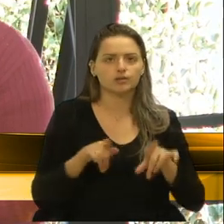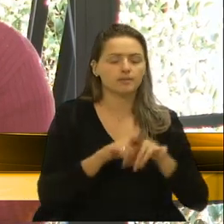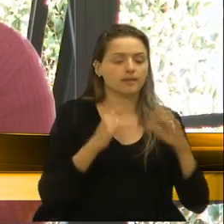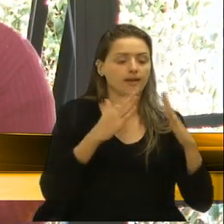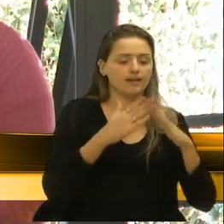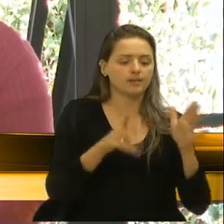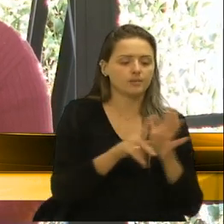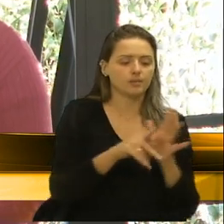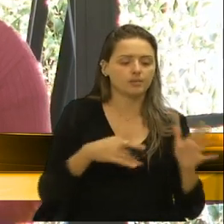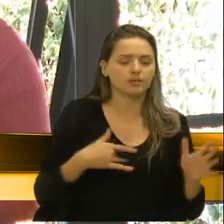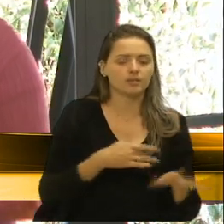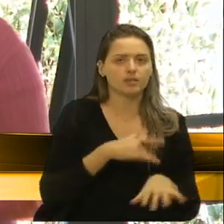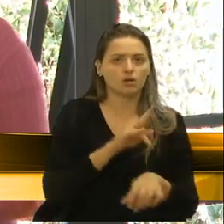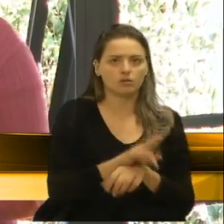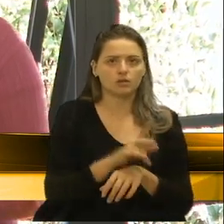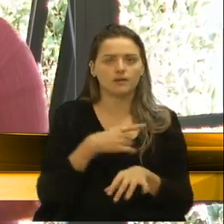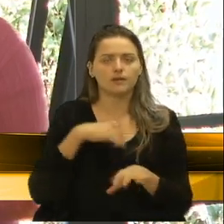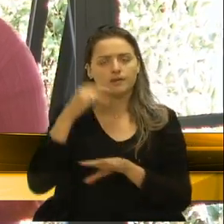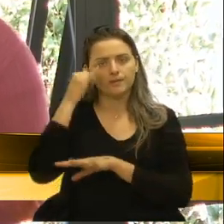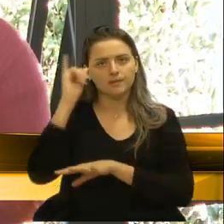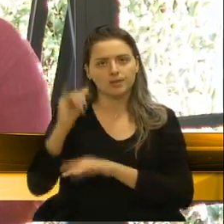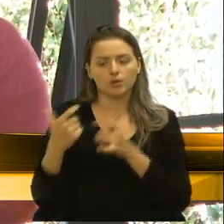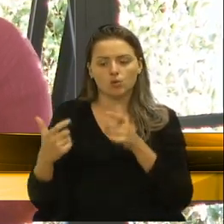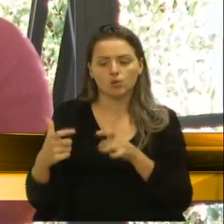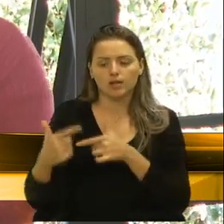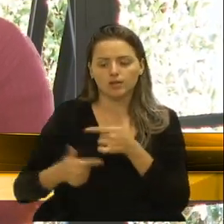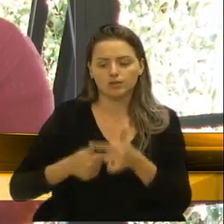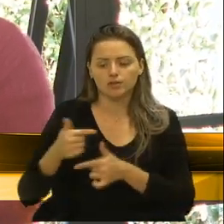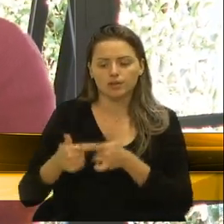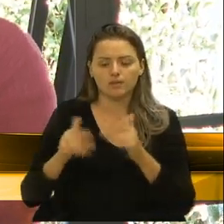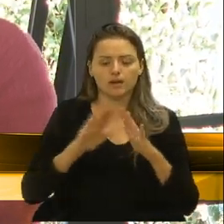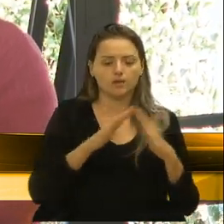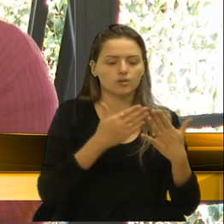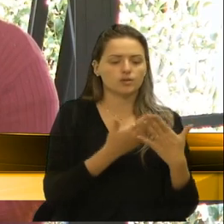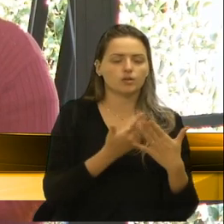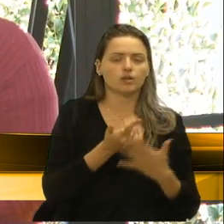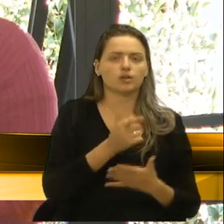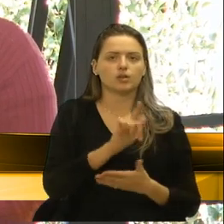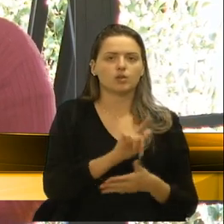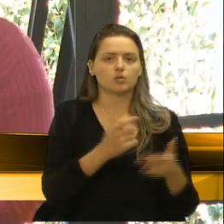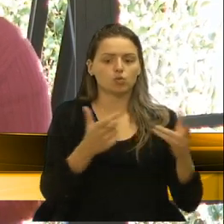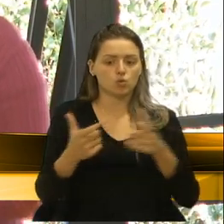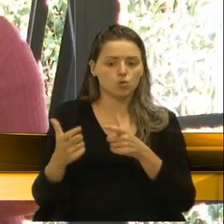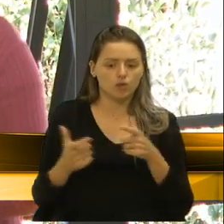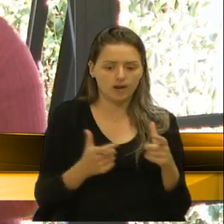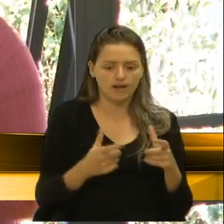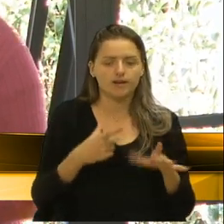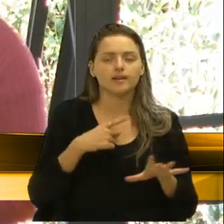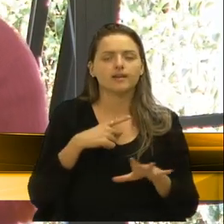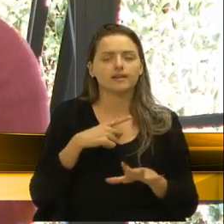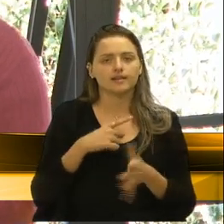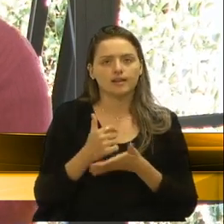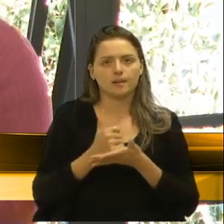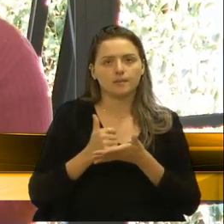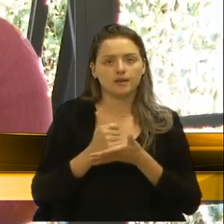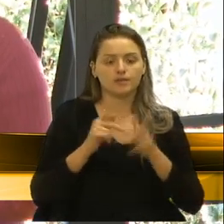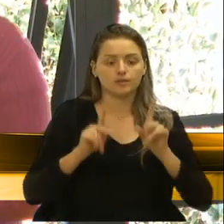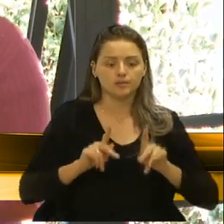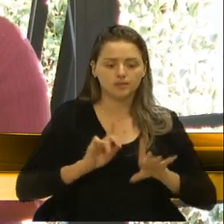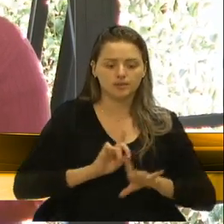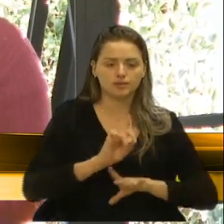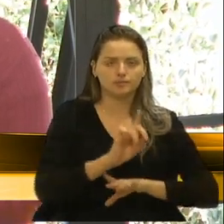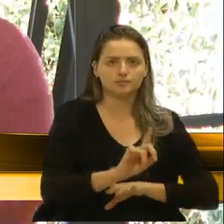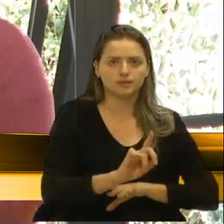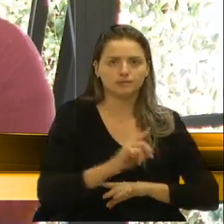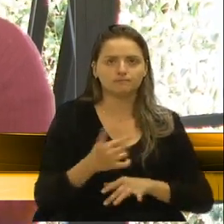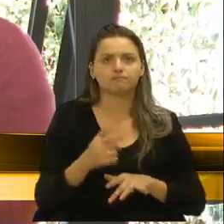medidas preventivas devem ser adotadas em locais de trabalho, escola e outros lugares aonde seja essencial as pessoas irem. O